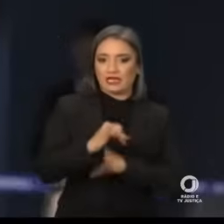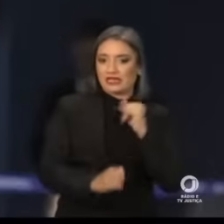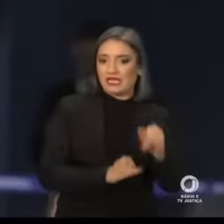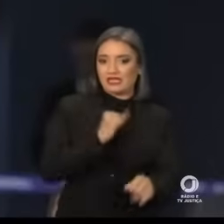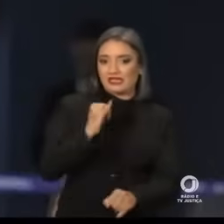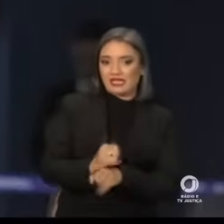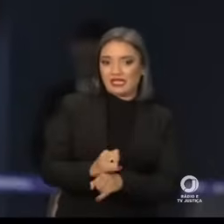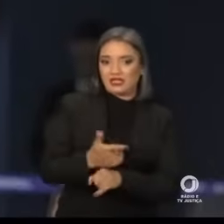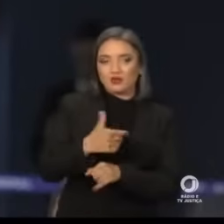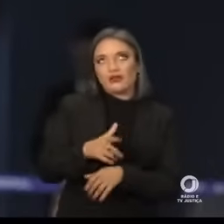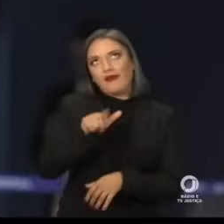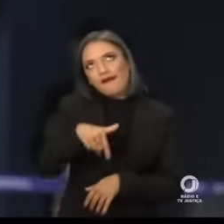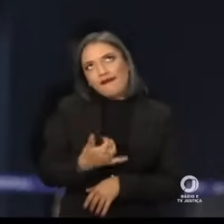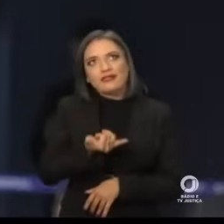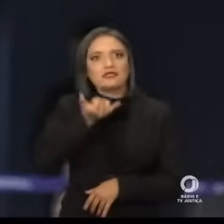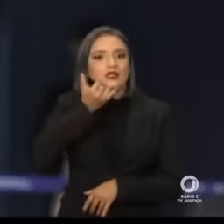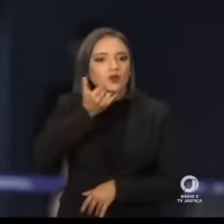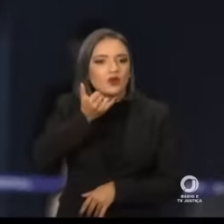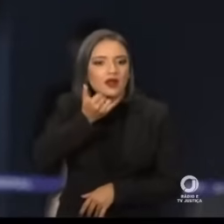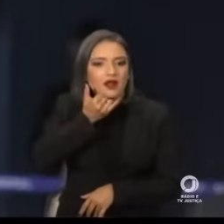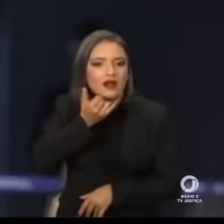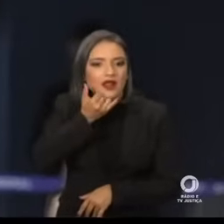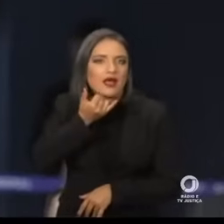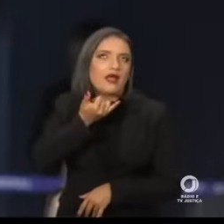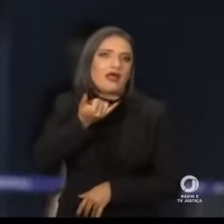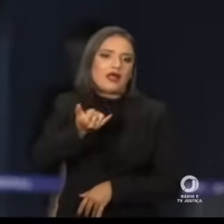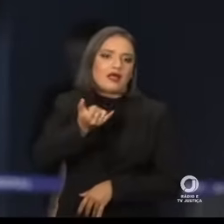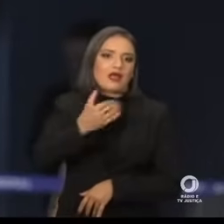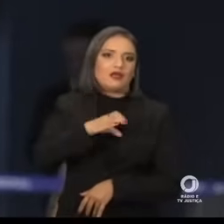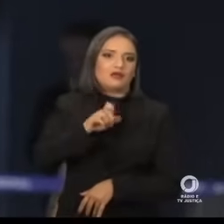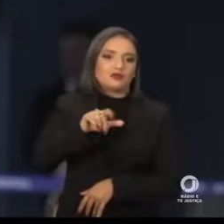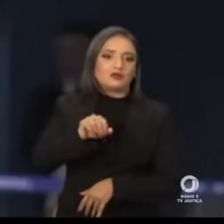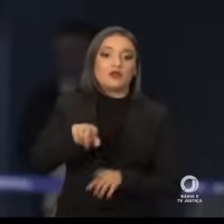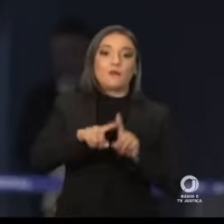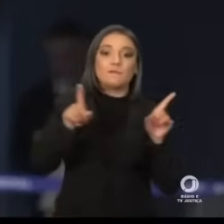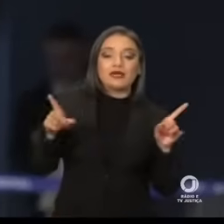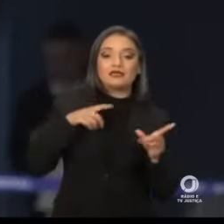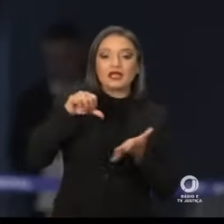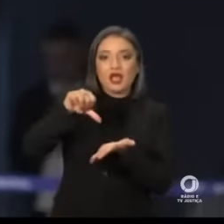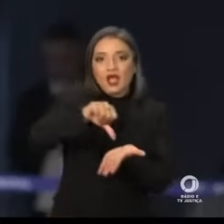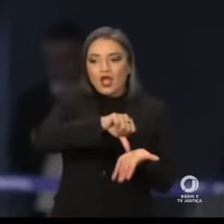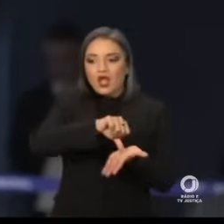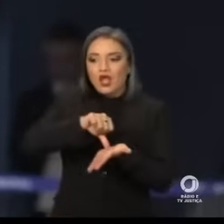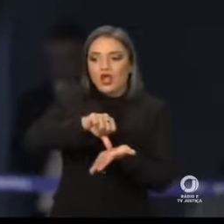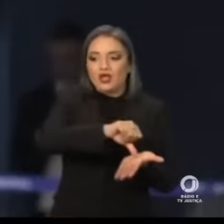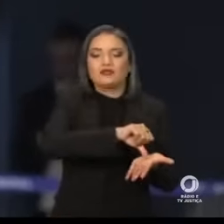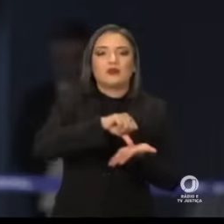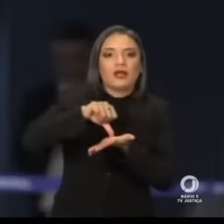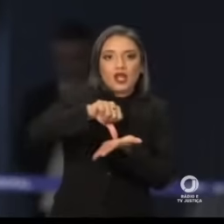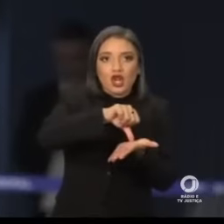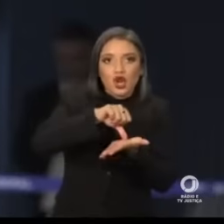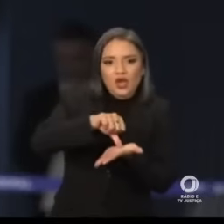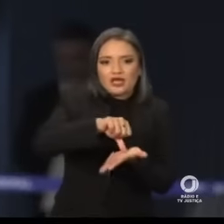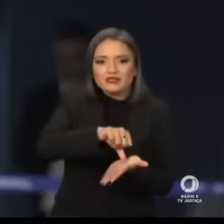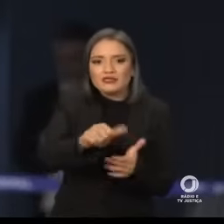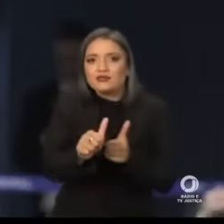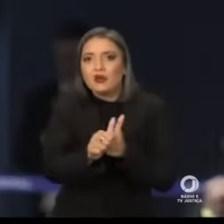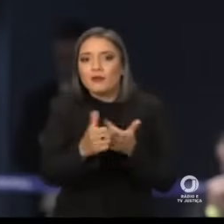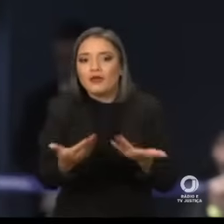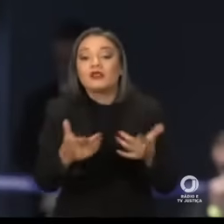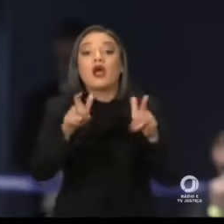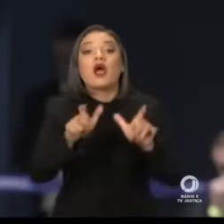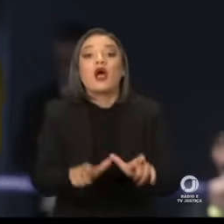do celular do Celso, que está no Supremo, mas ela dá a localização aproximada. De onde veio